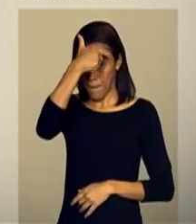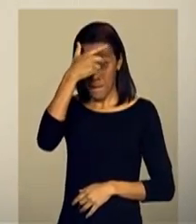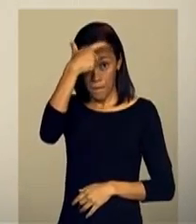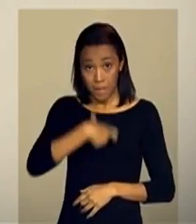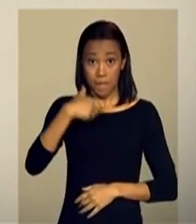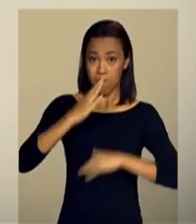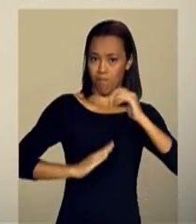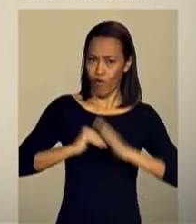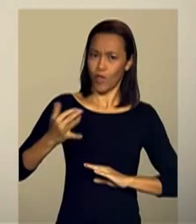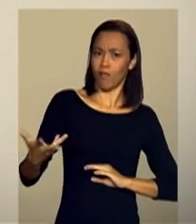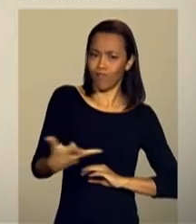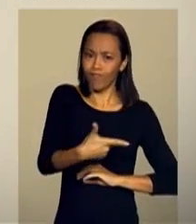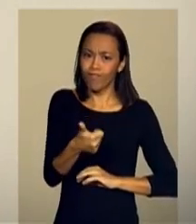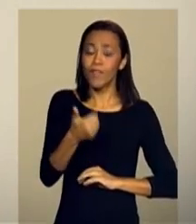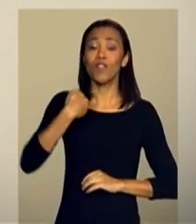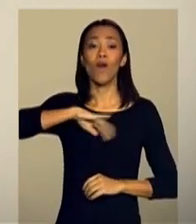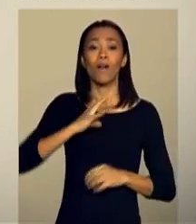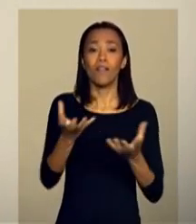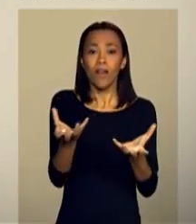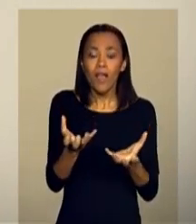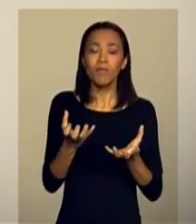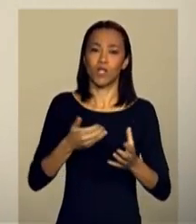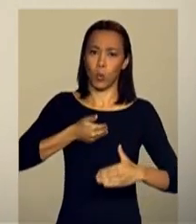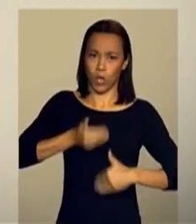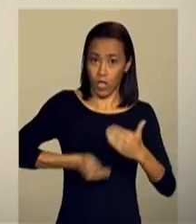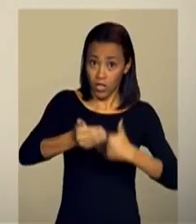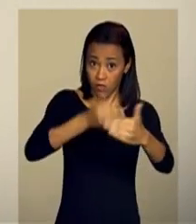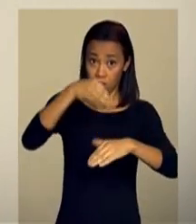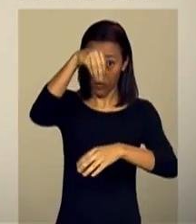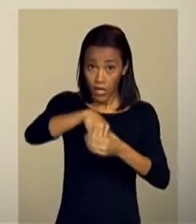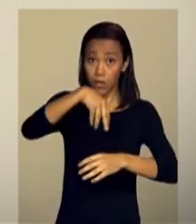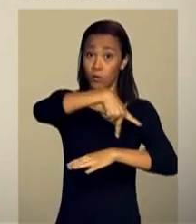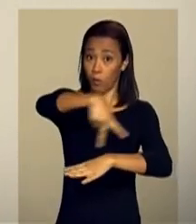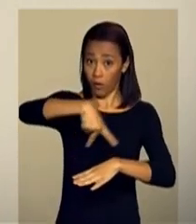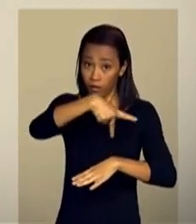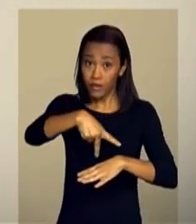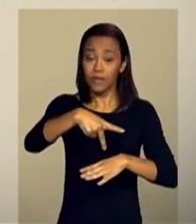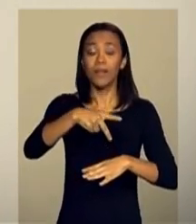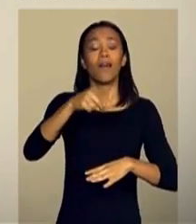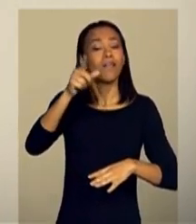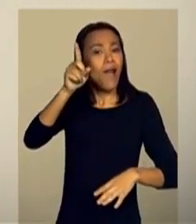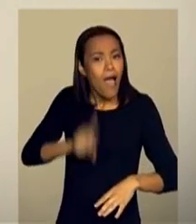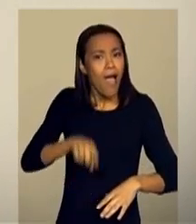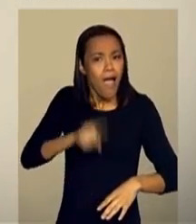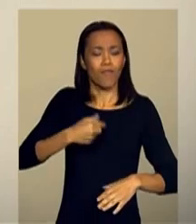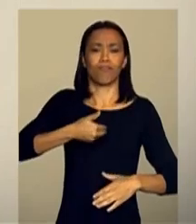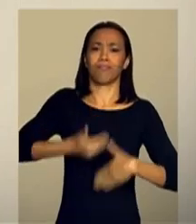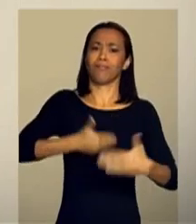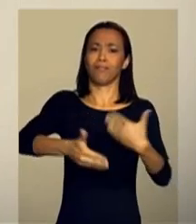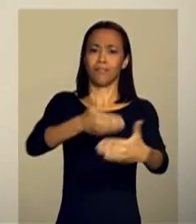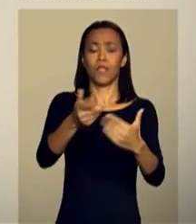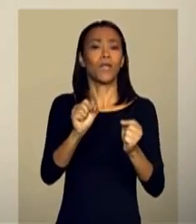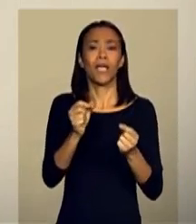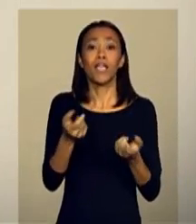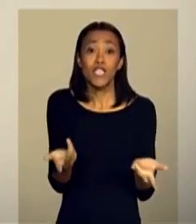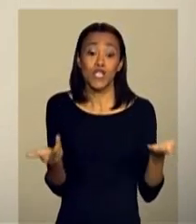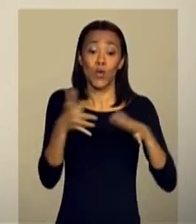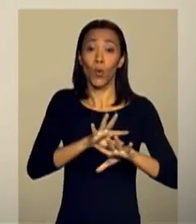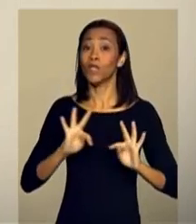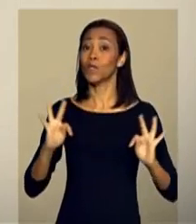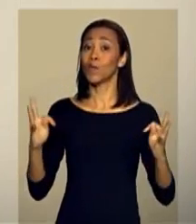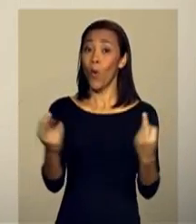qualificada. E nós queremos que o crescimento do nosso país seja um crescimento que inclua